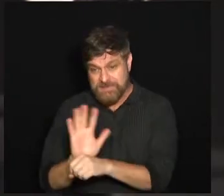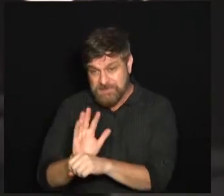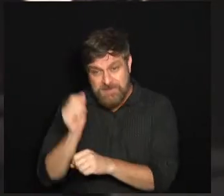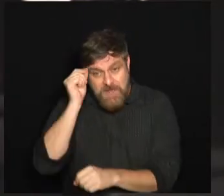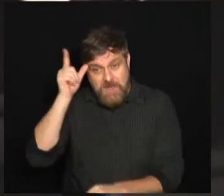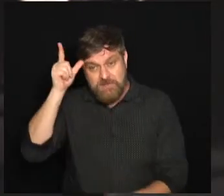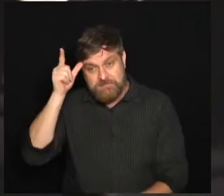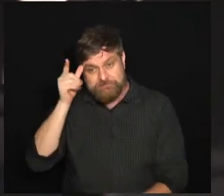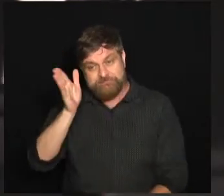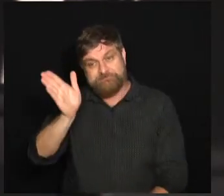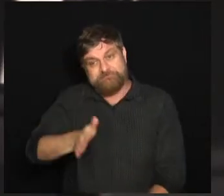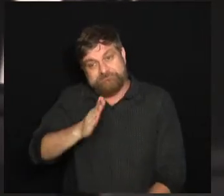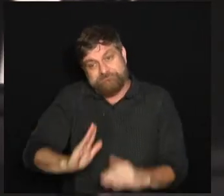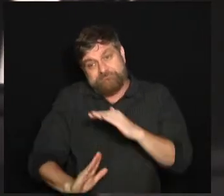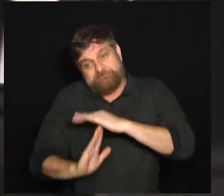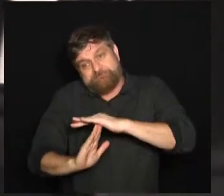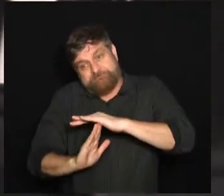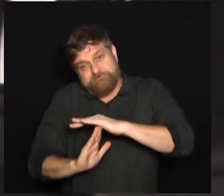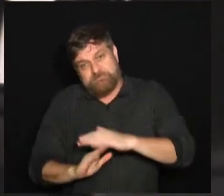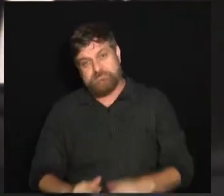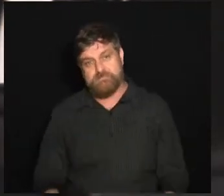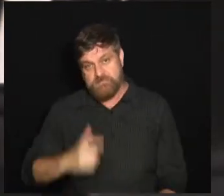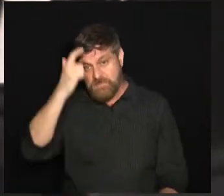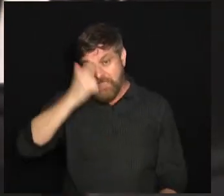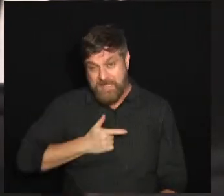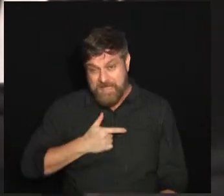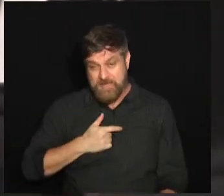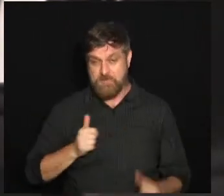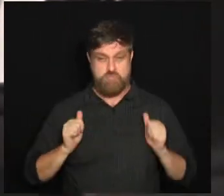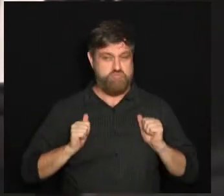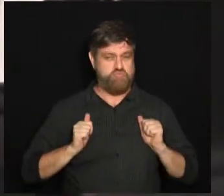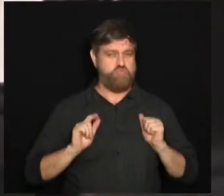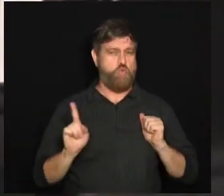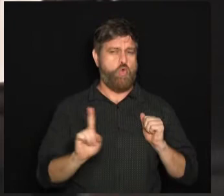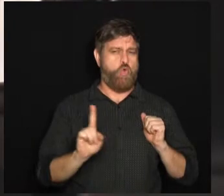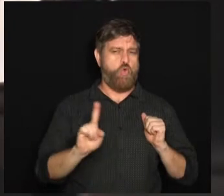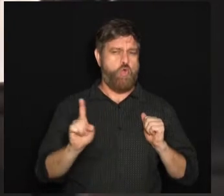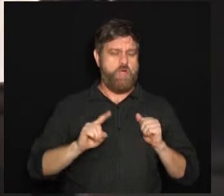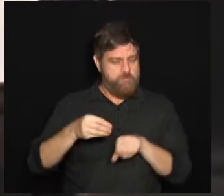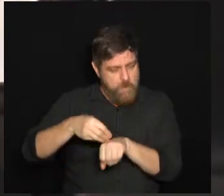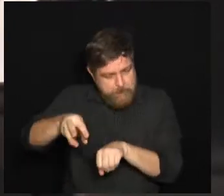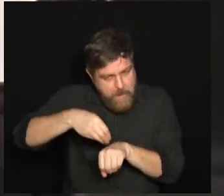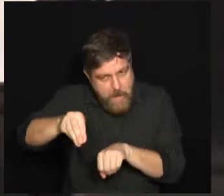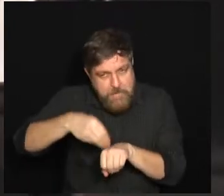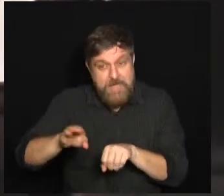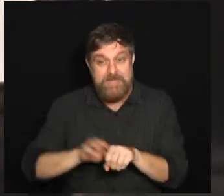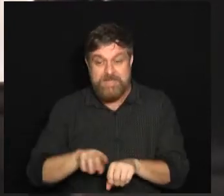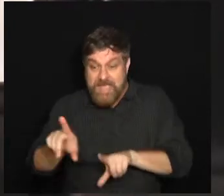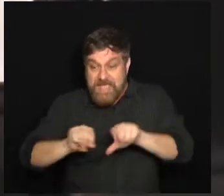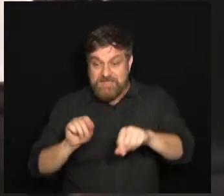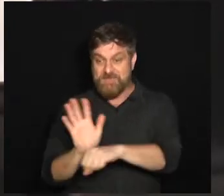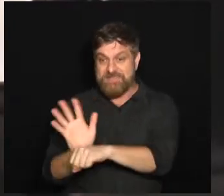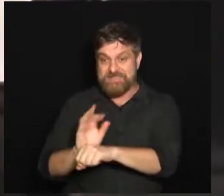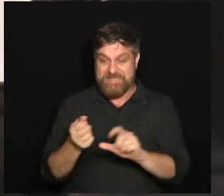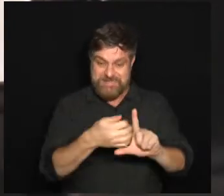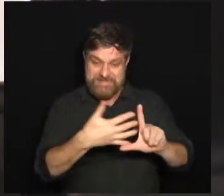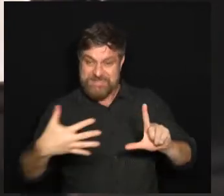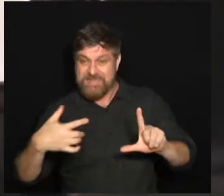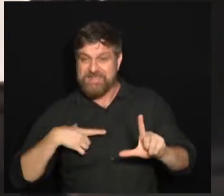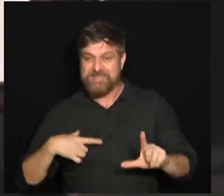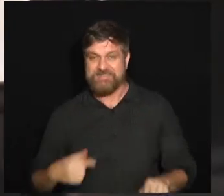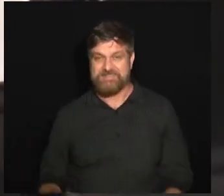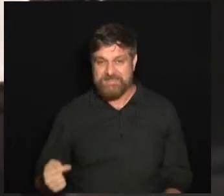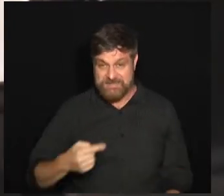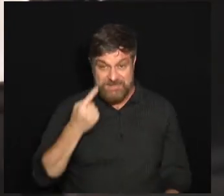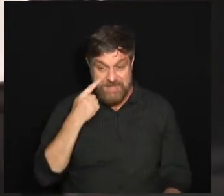cultural estão suspensas. Mas eu não vou te deixar na mão, tá? Porque eu separei filmes e séries de serviços de